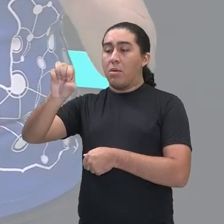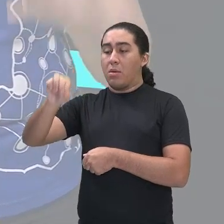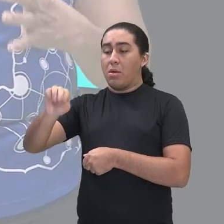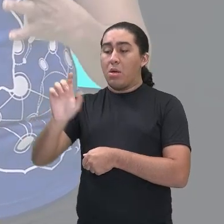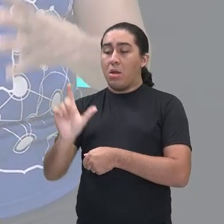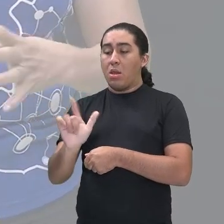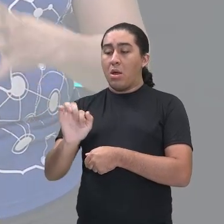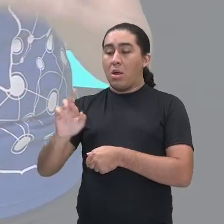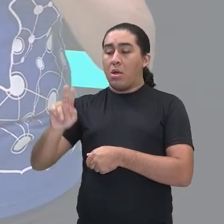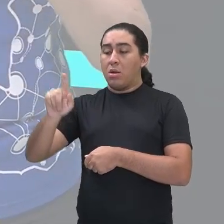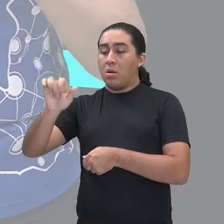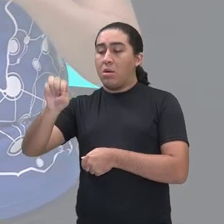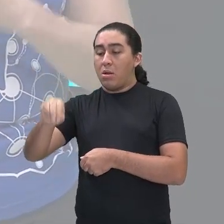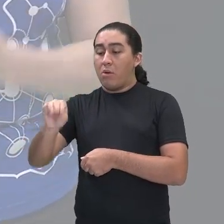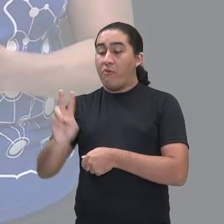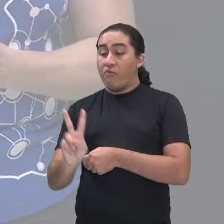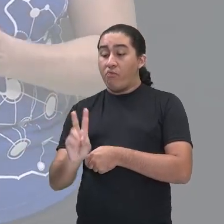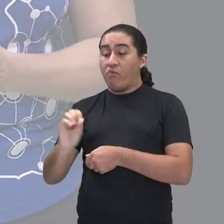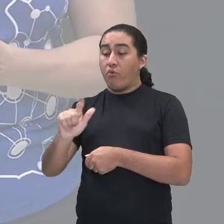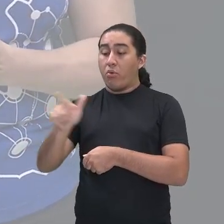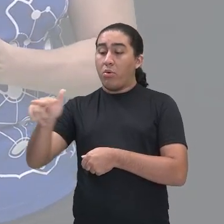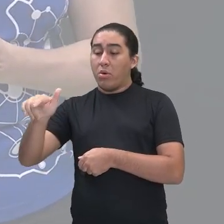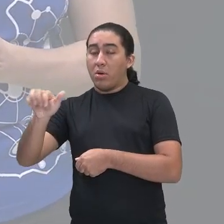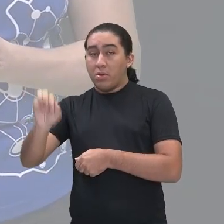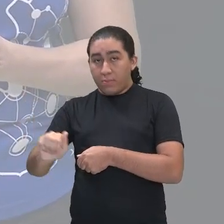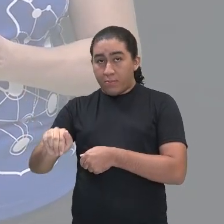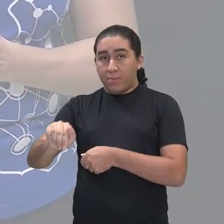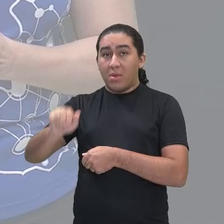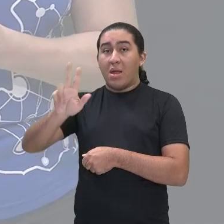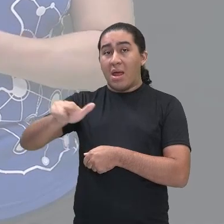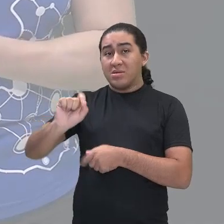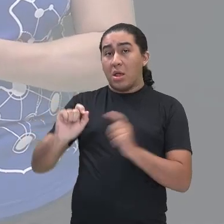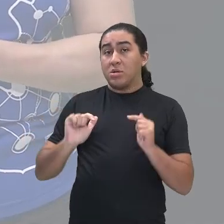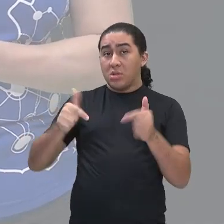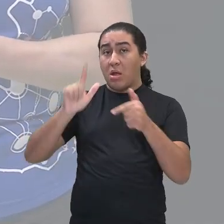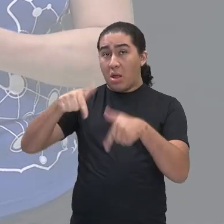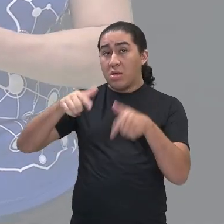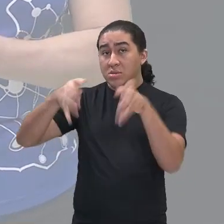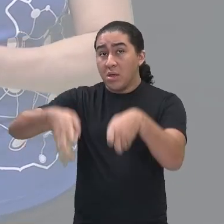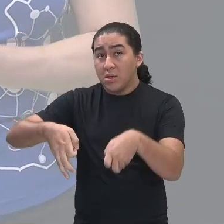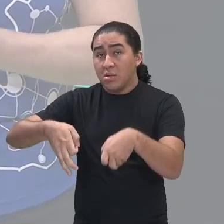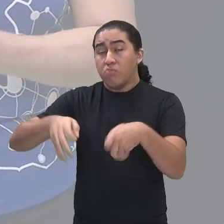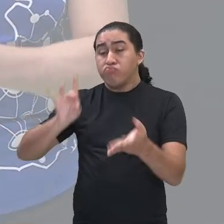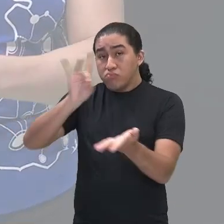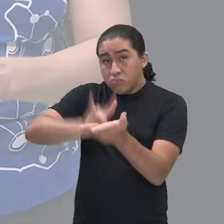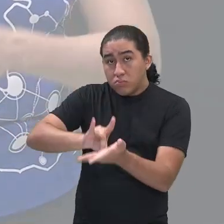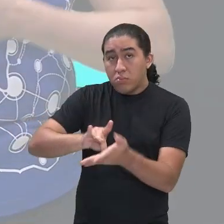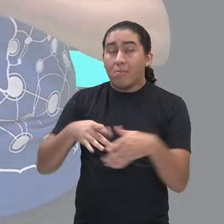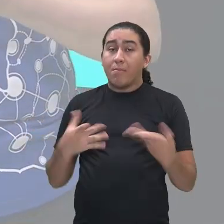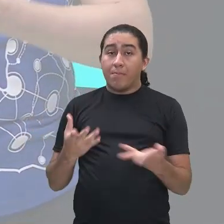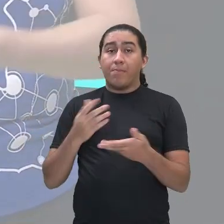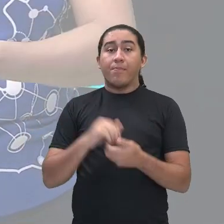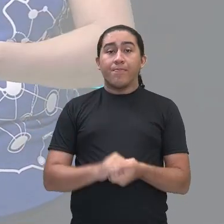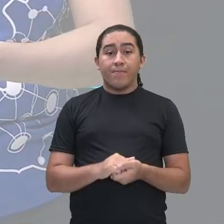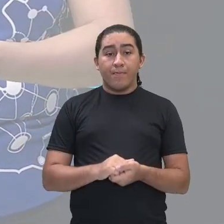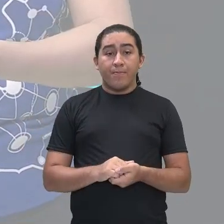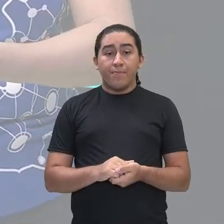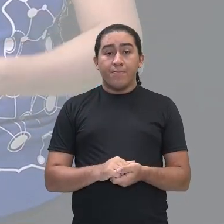essa ação, ela é concreta, né? Claro, né? Quando eu digo as vassouras se